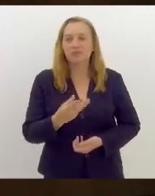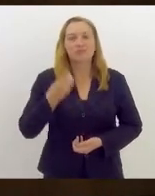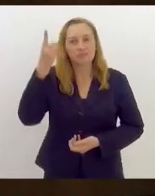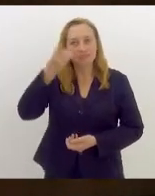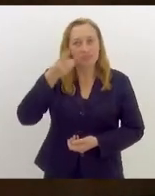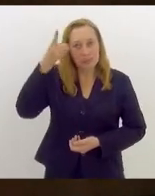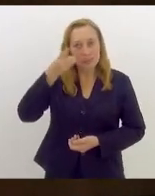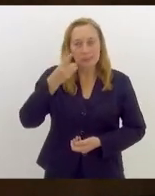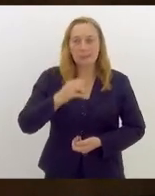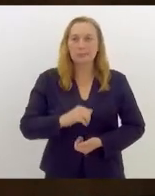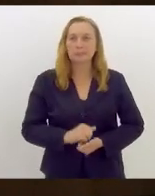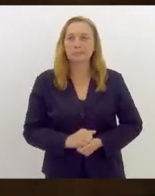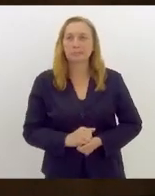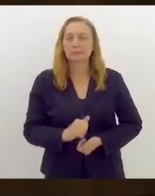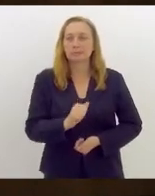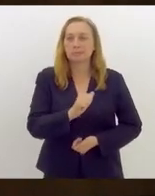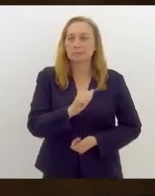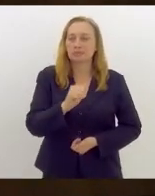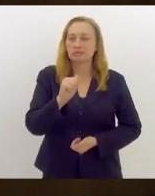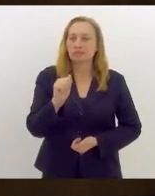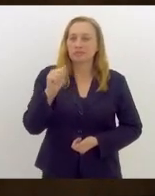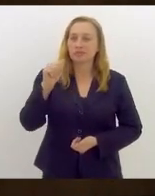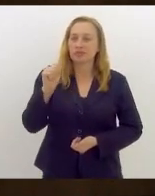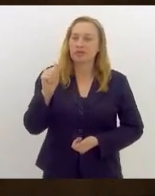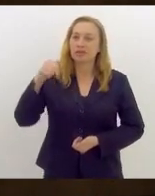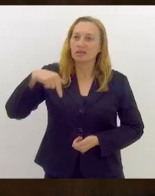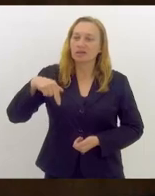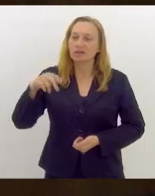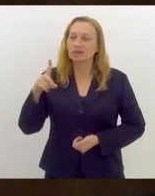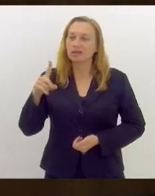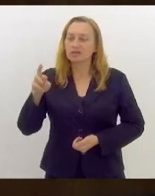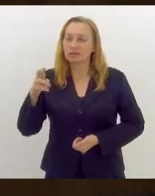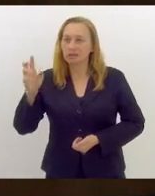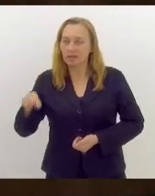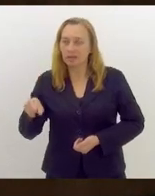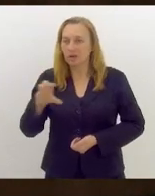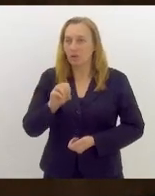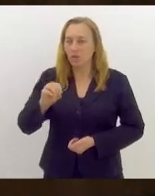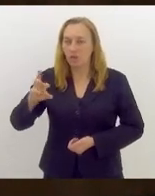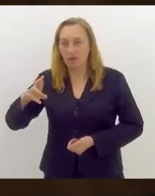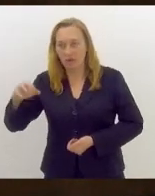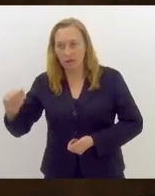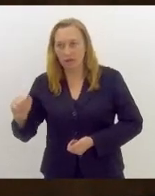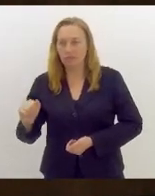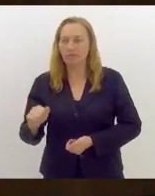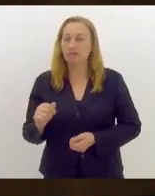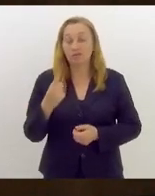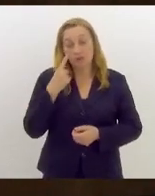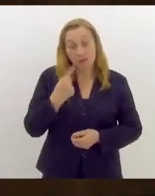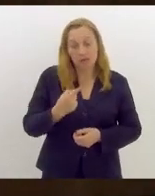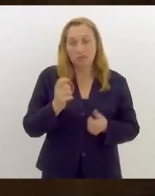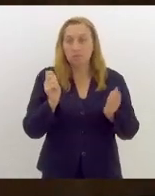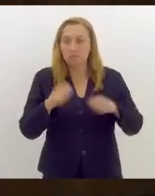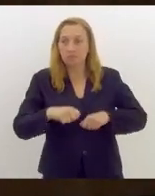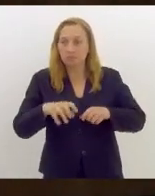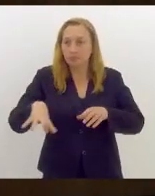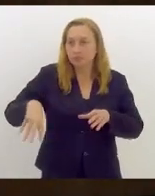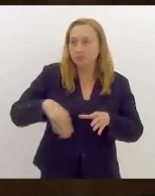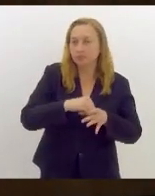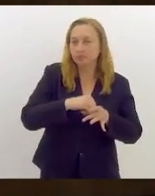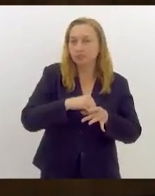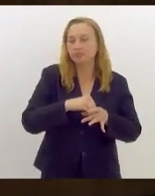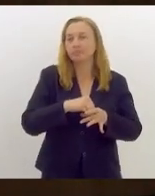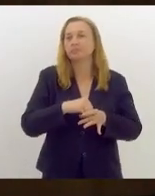deputado André Correia para que averiguasse a possibilidade de anexar